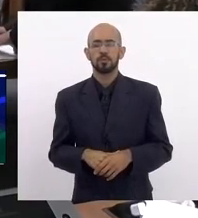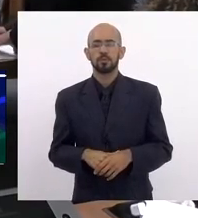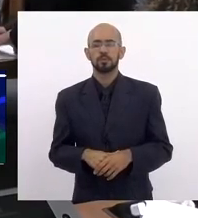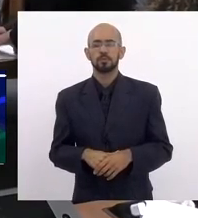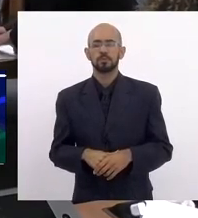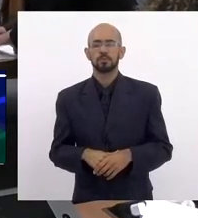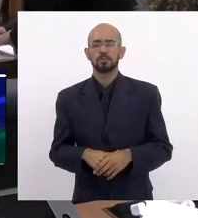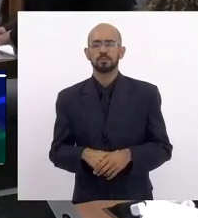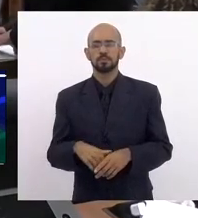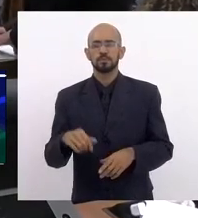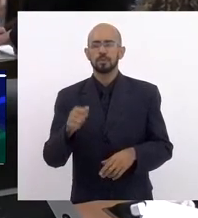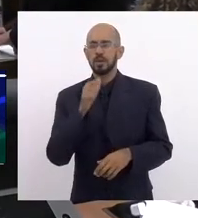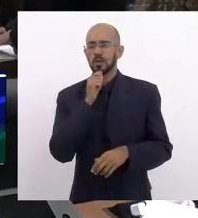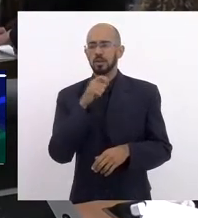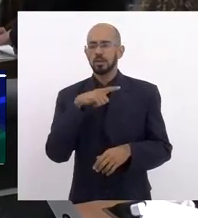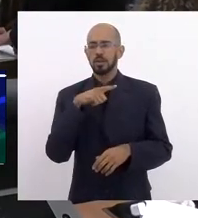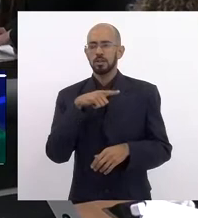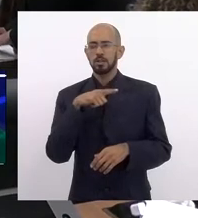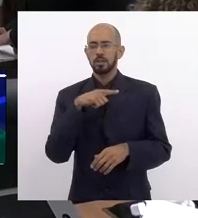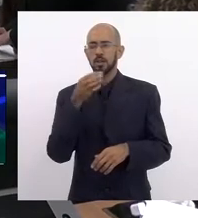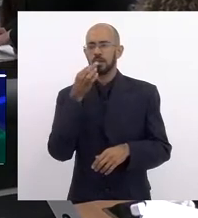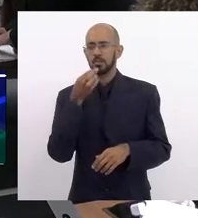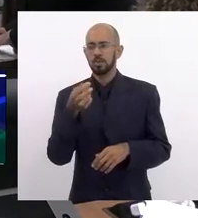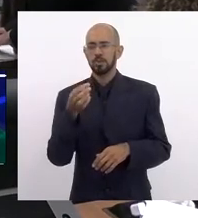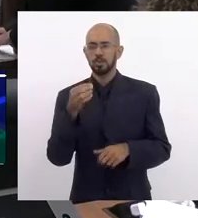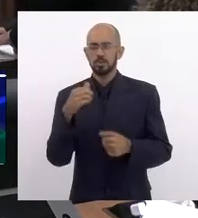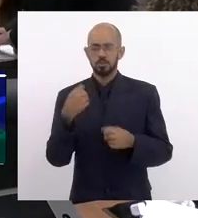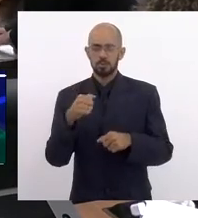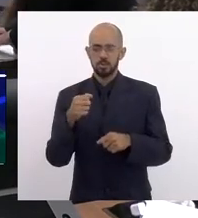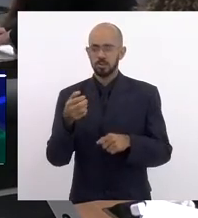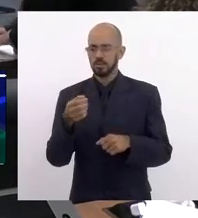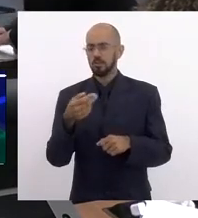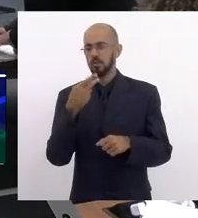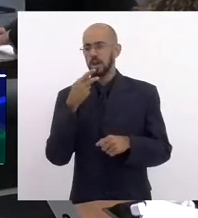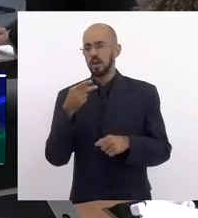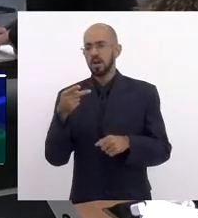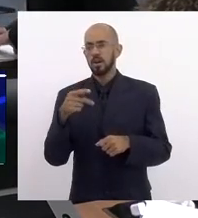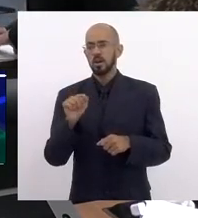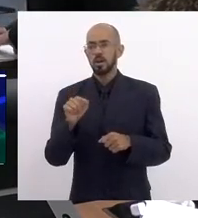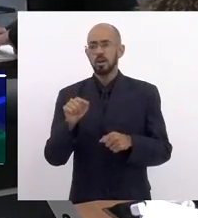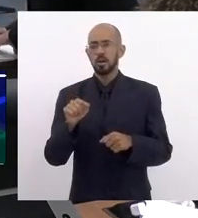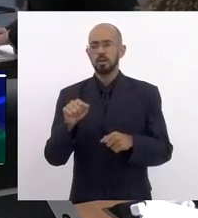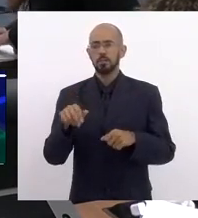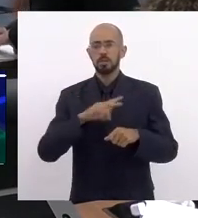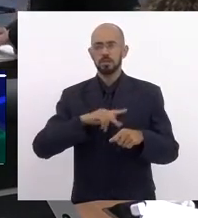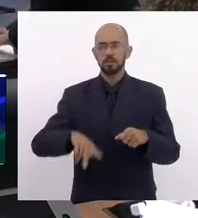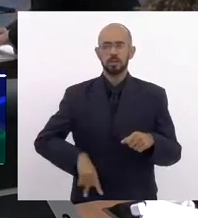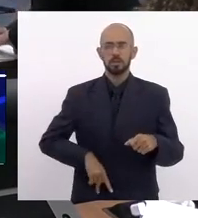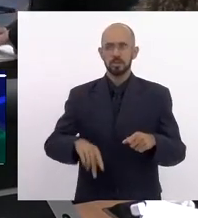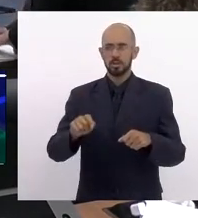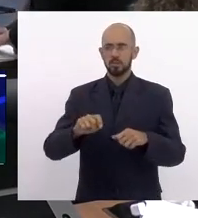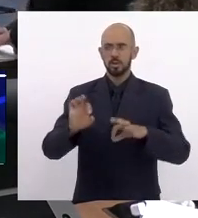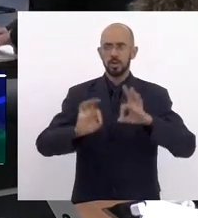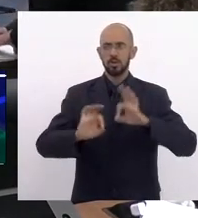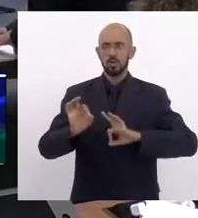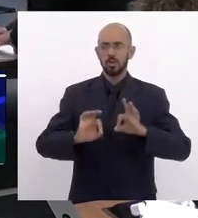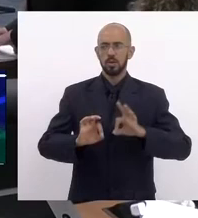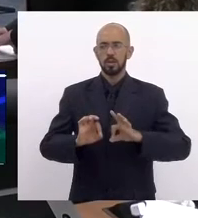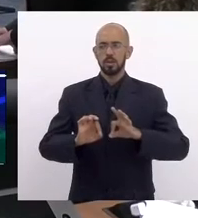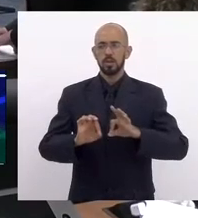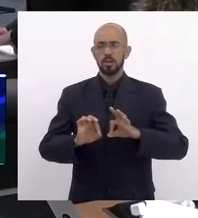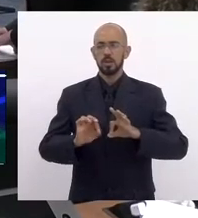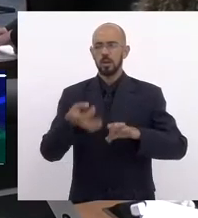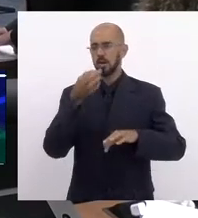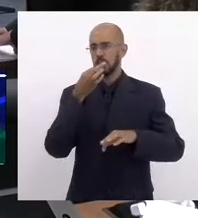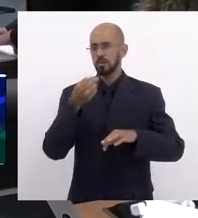Ainda tem pareceres a ser acolhido. Perdão. A presidência chama os trabalhos à ordem. É o parecer